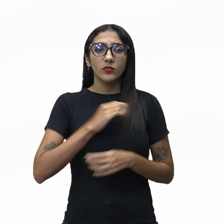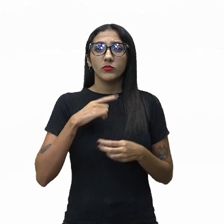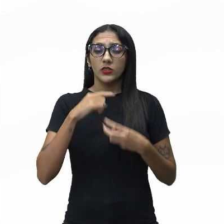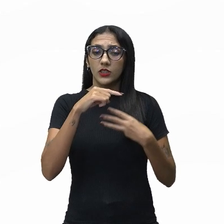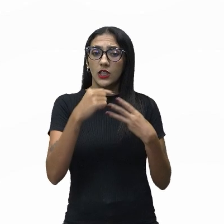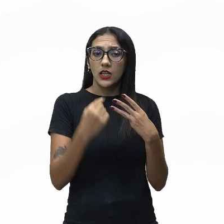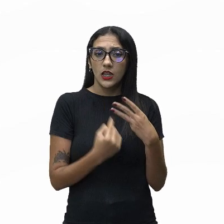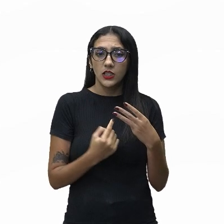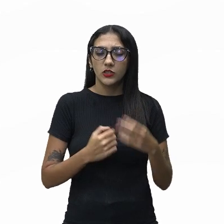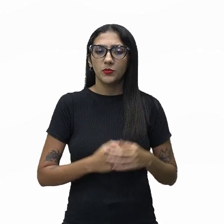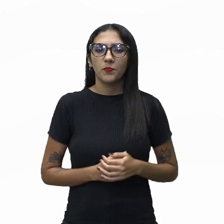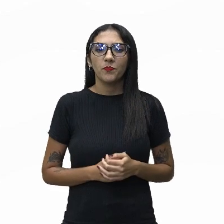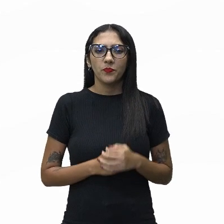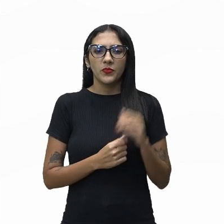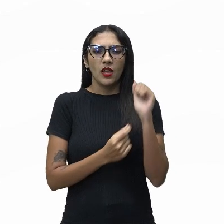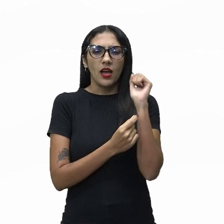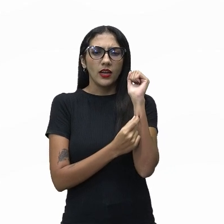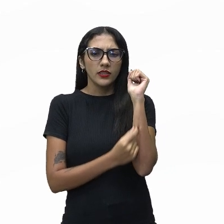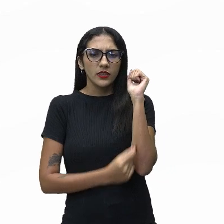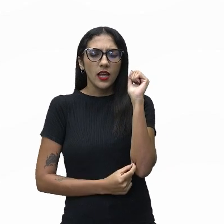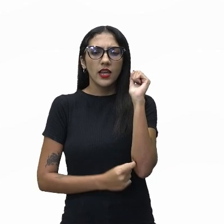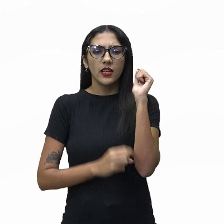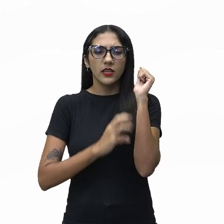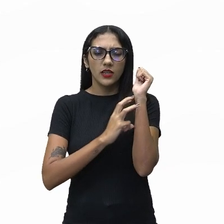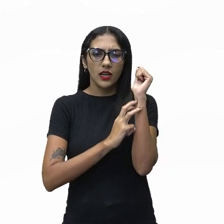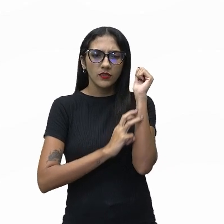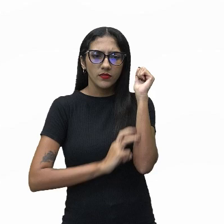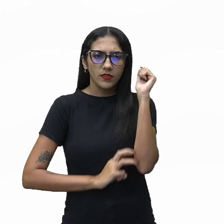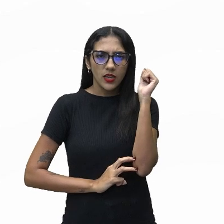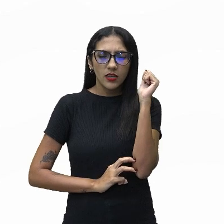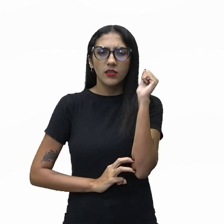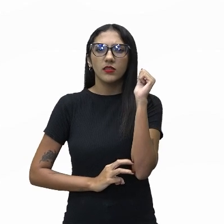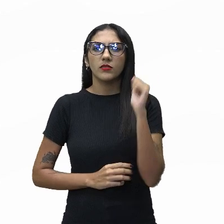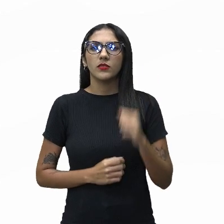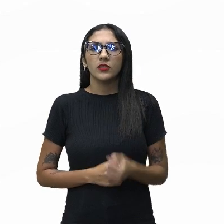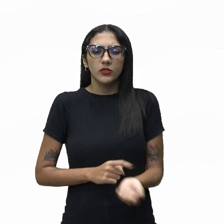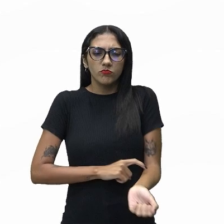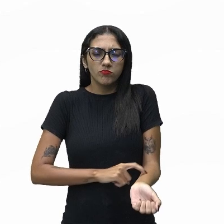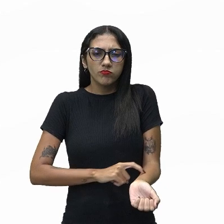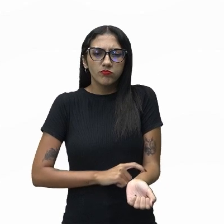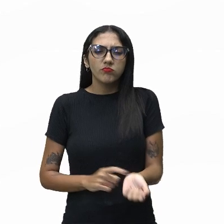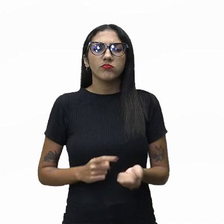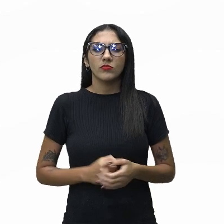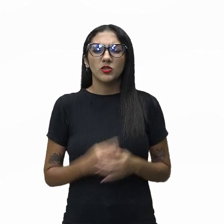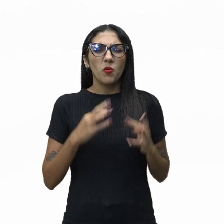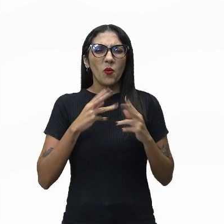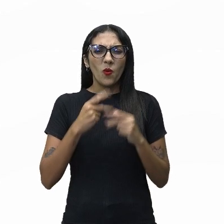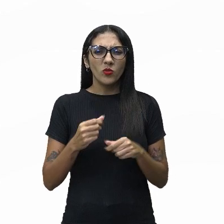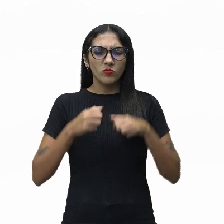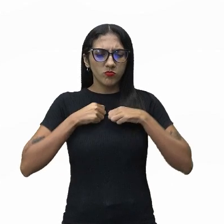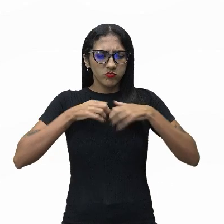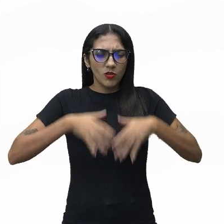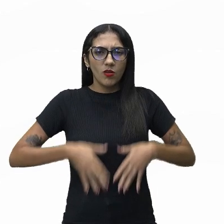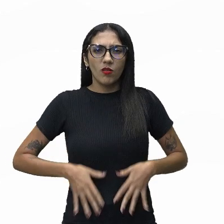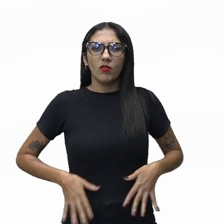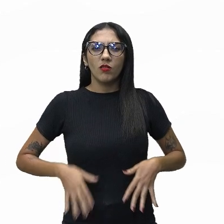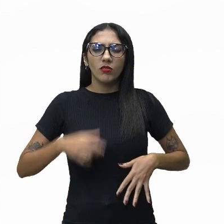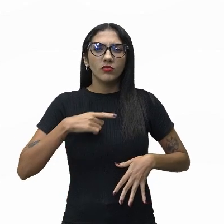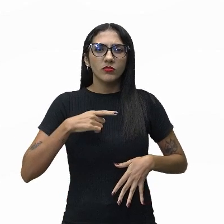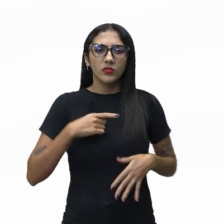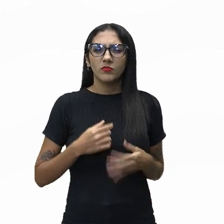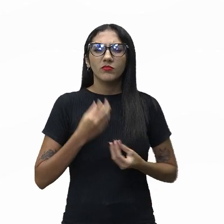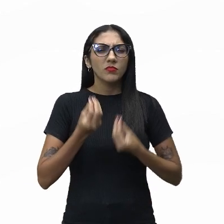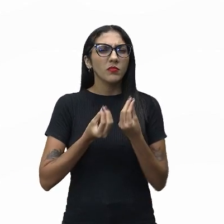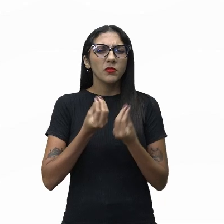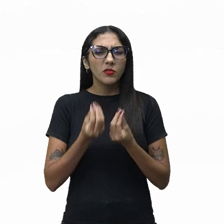tipos, as artérias, as veias e os capilares. Você observa que todo o nosso corpo tem essas estruturas, né? E como é que